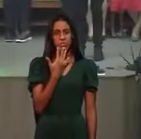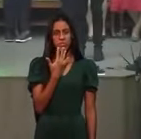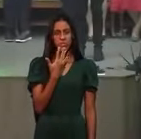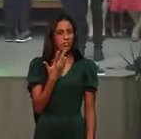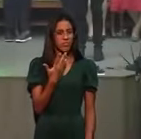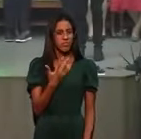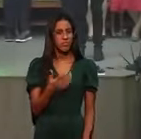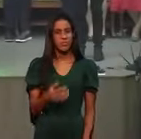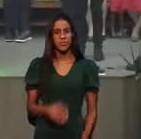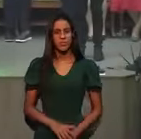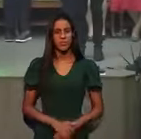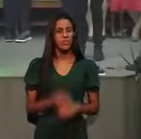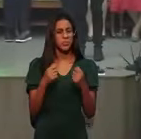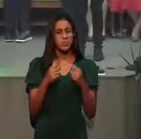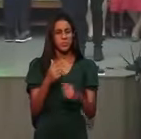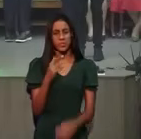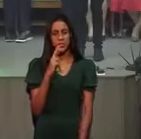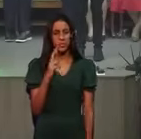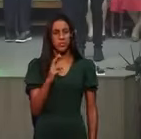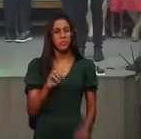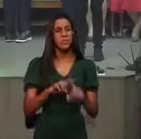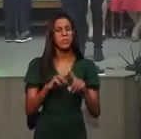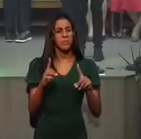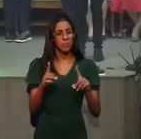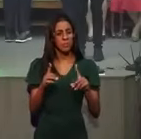mim. Vocês estão bem?